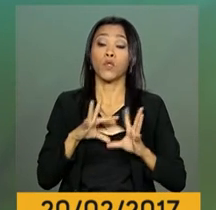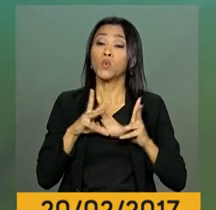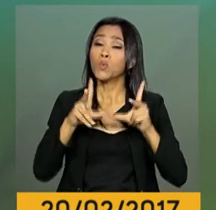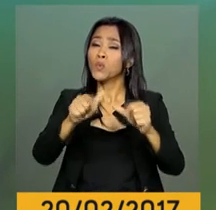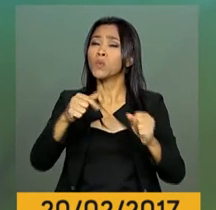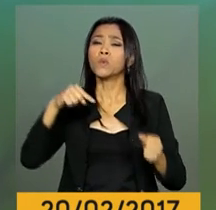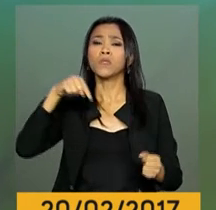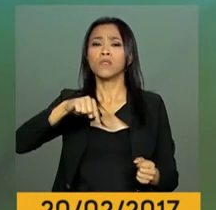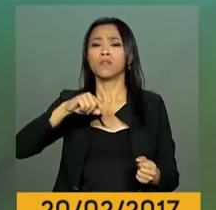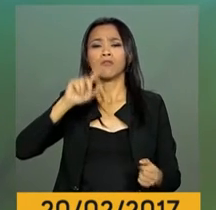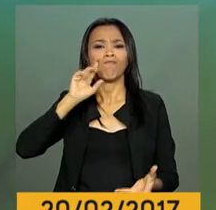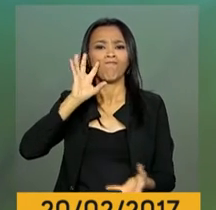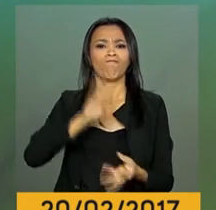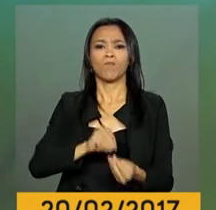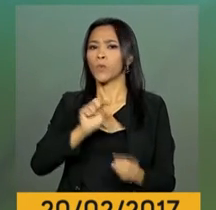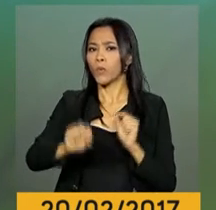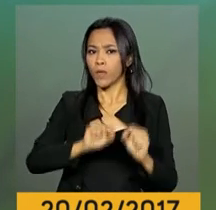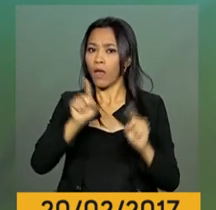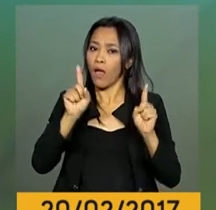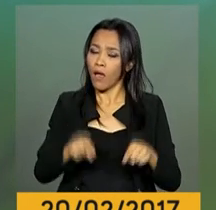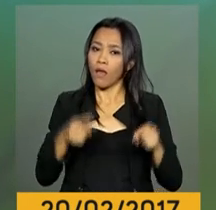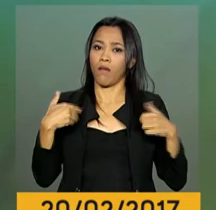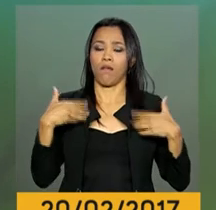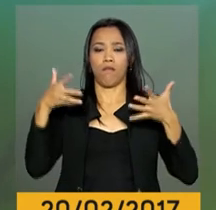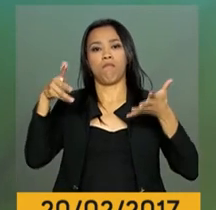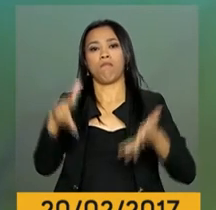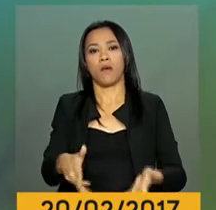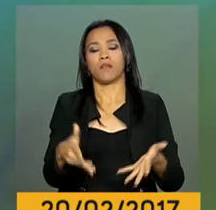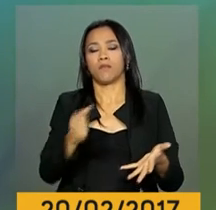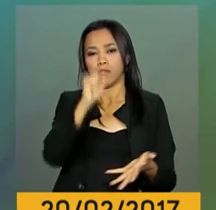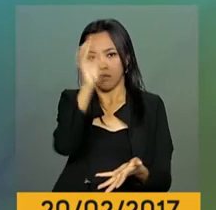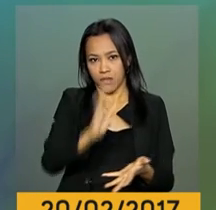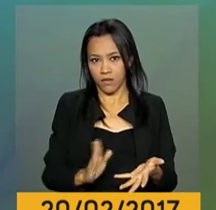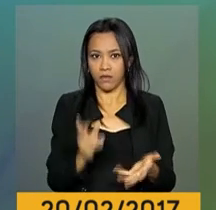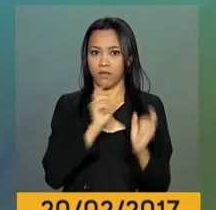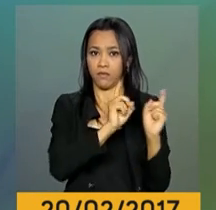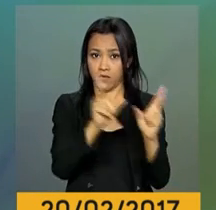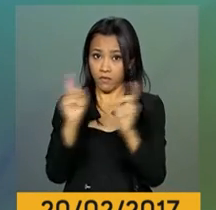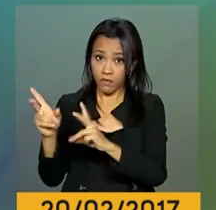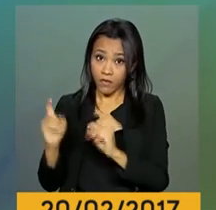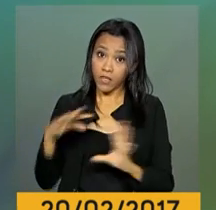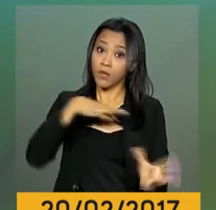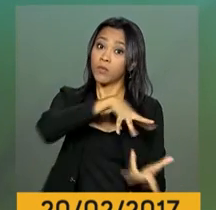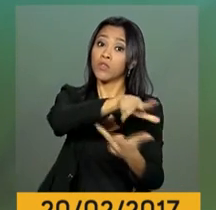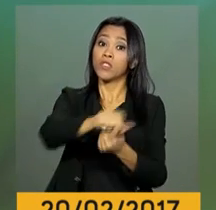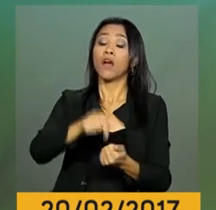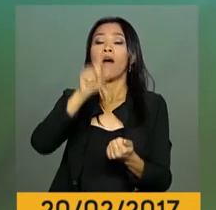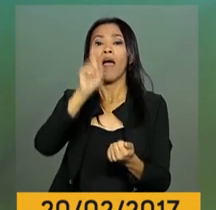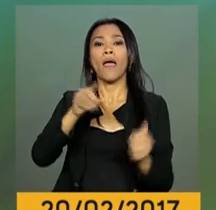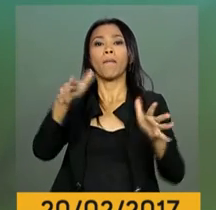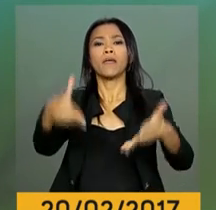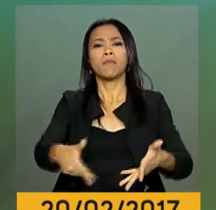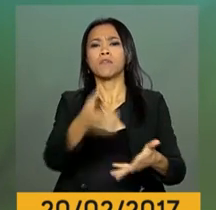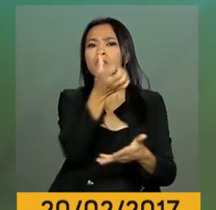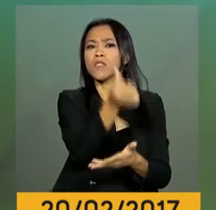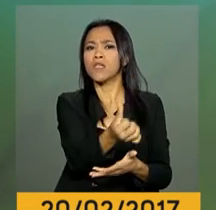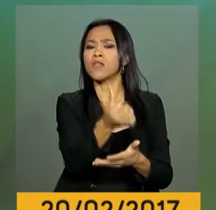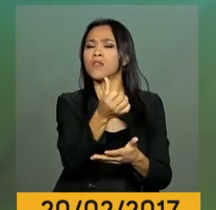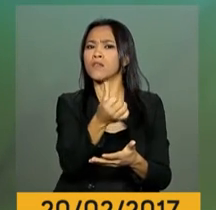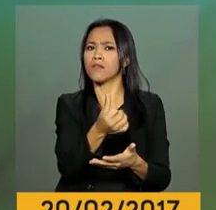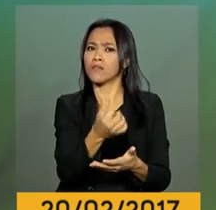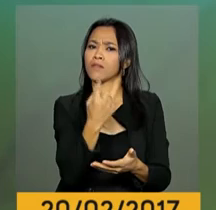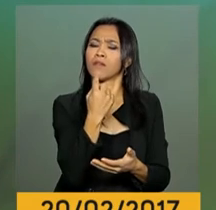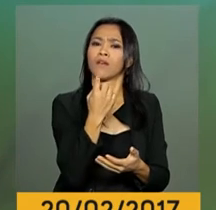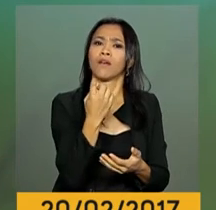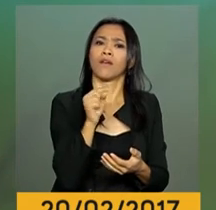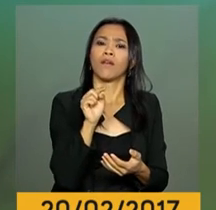revela que a participação do Brasil no comércio internacional é de 6,9%. Mas o Blairo acabou de dizer: olha, que nos